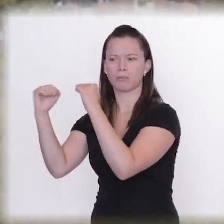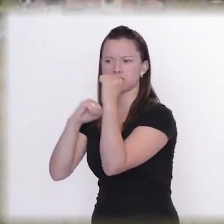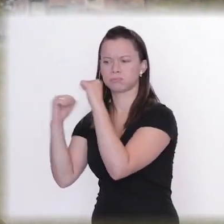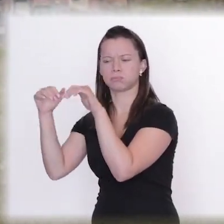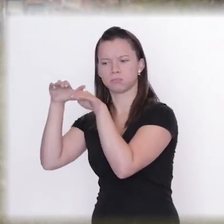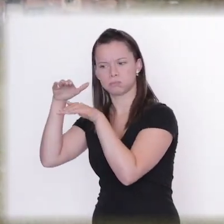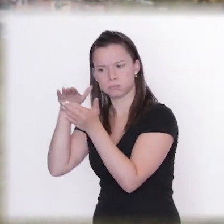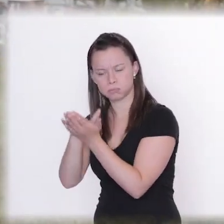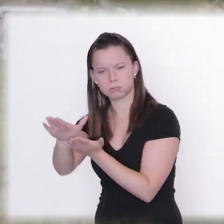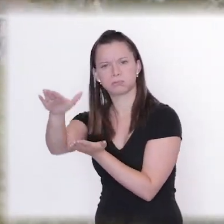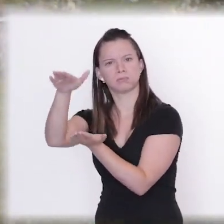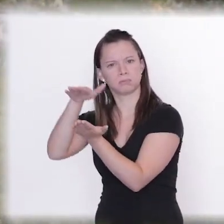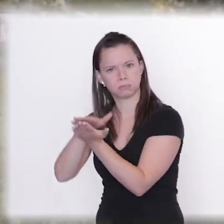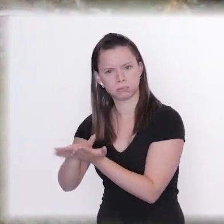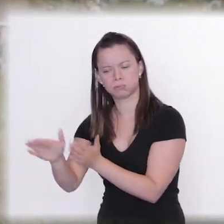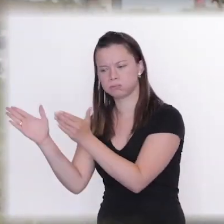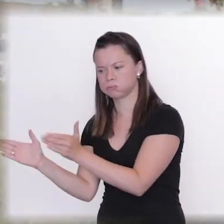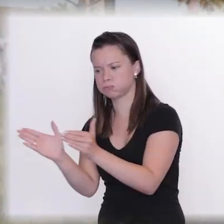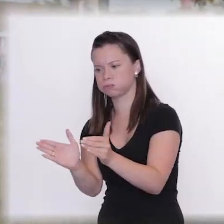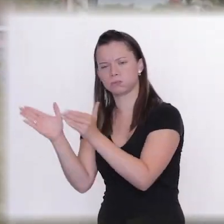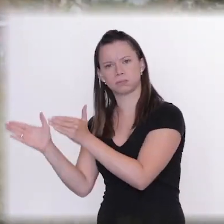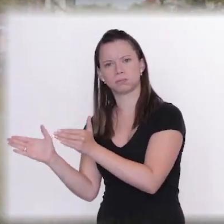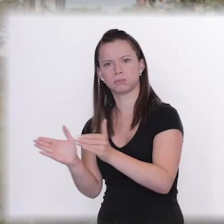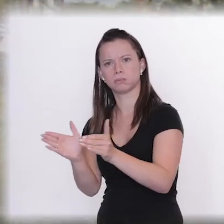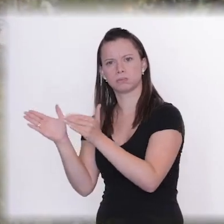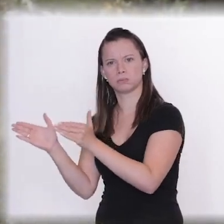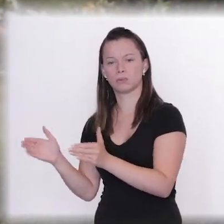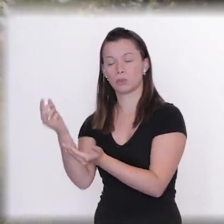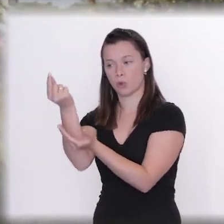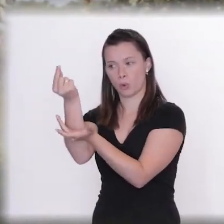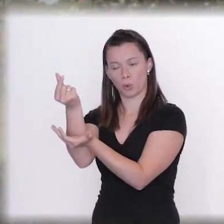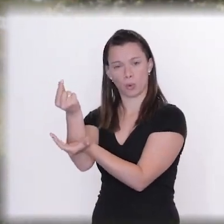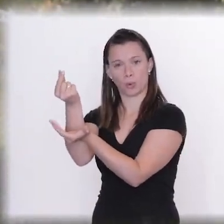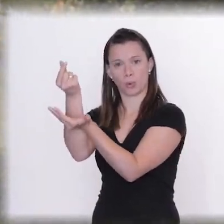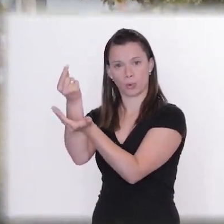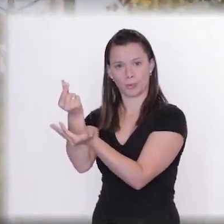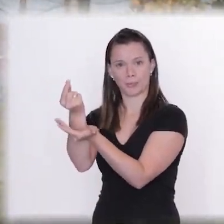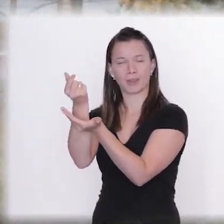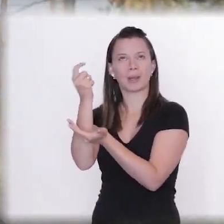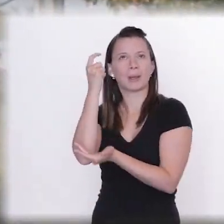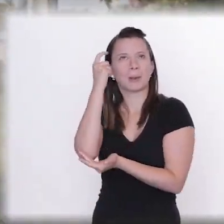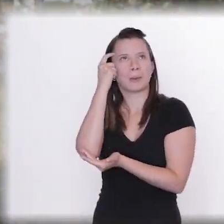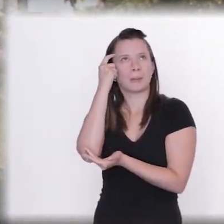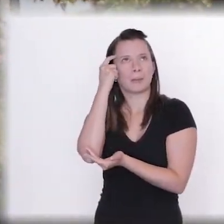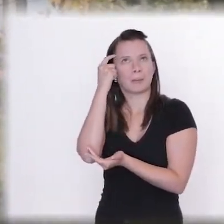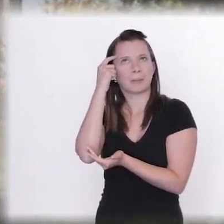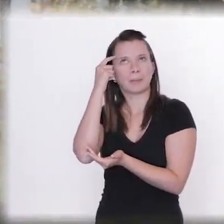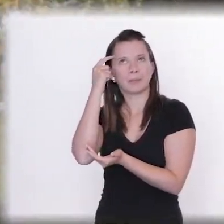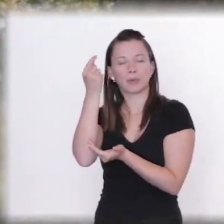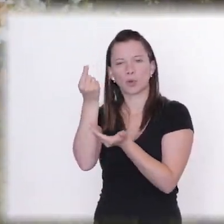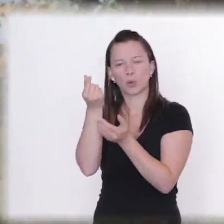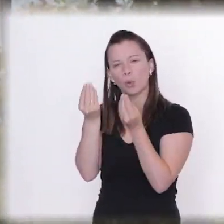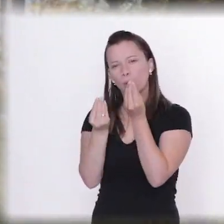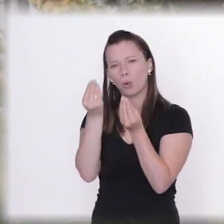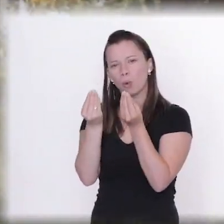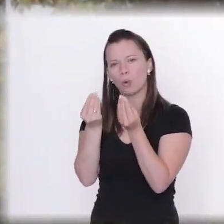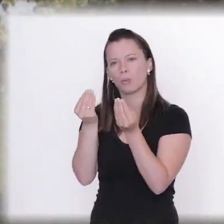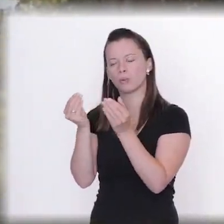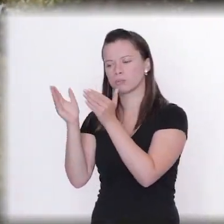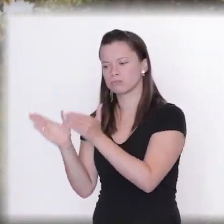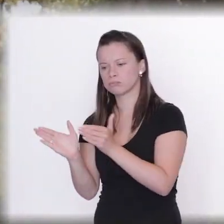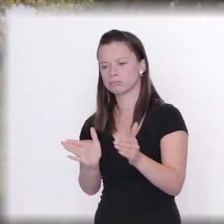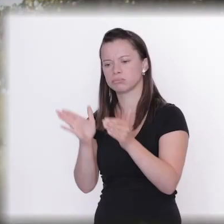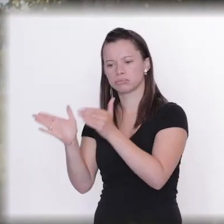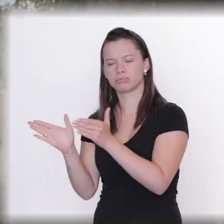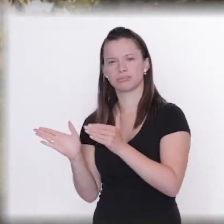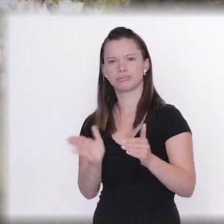que conforme o capitalismo ele vai mudando as suas formas de produção e de apropriação da